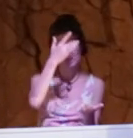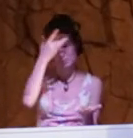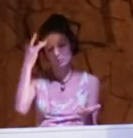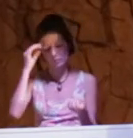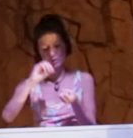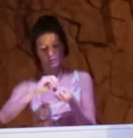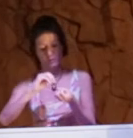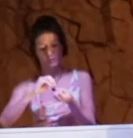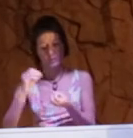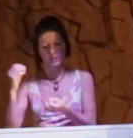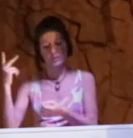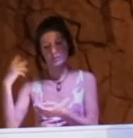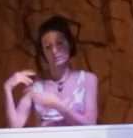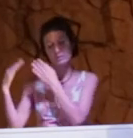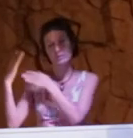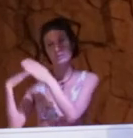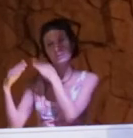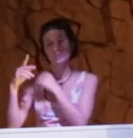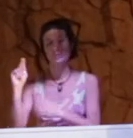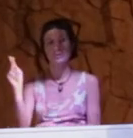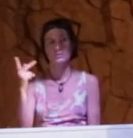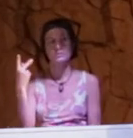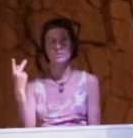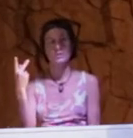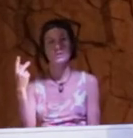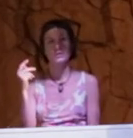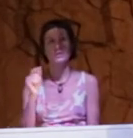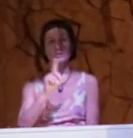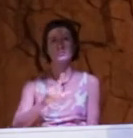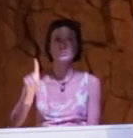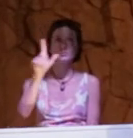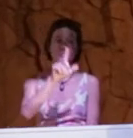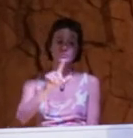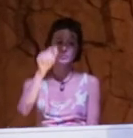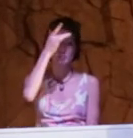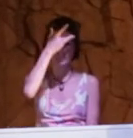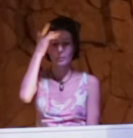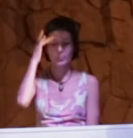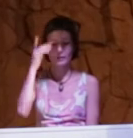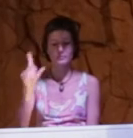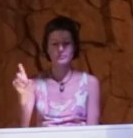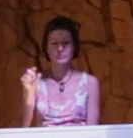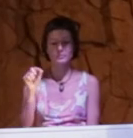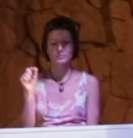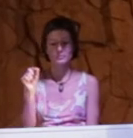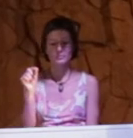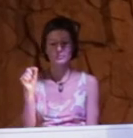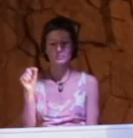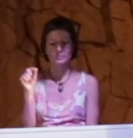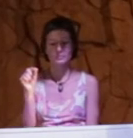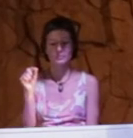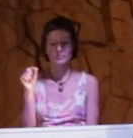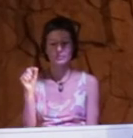história e estudos da própria literatura, que alguns consideram a morte do autor. Por exemplo, não